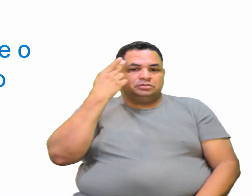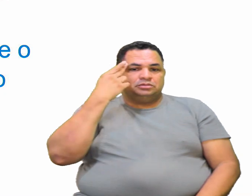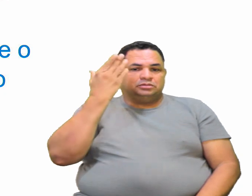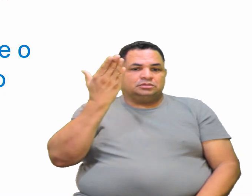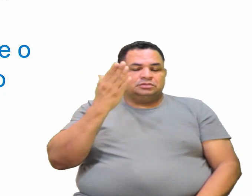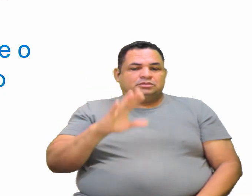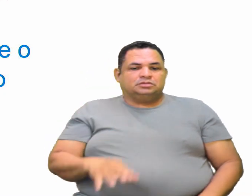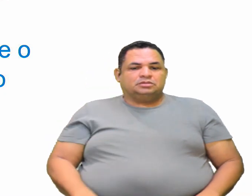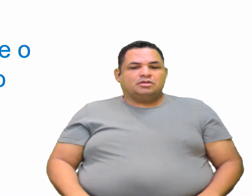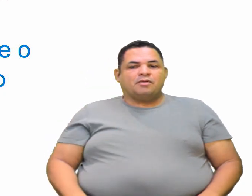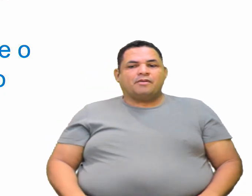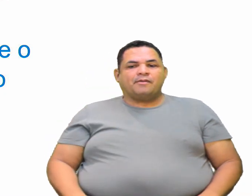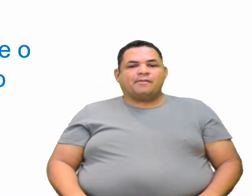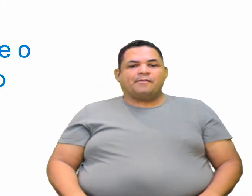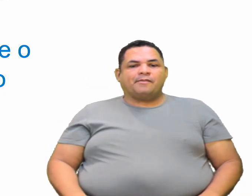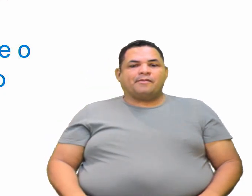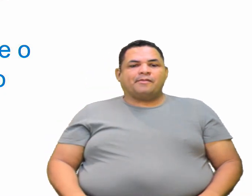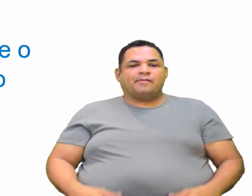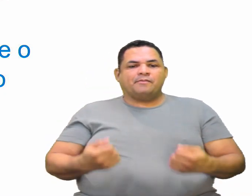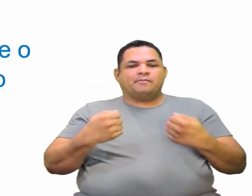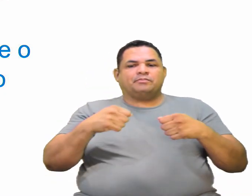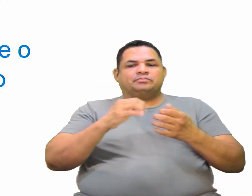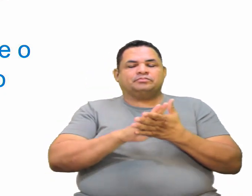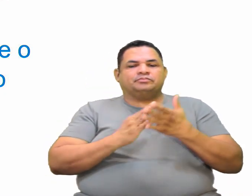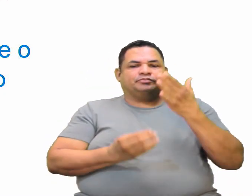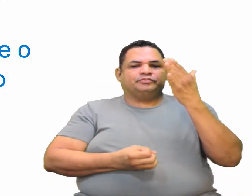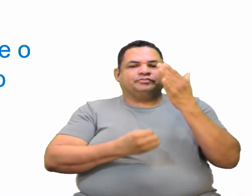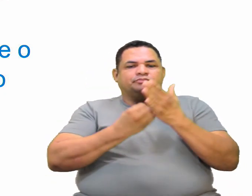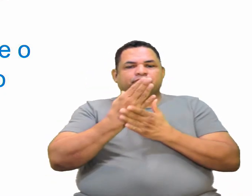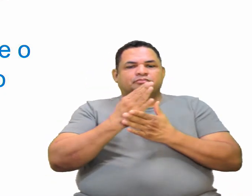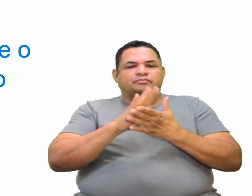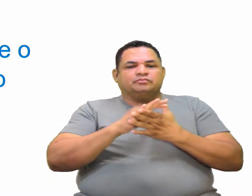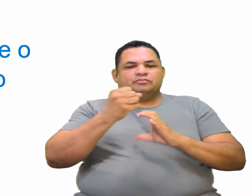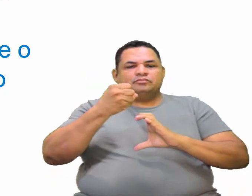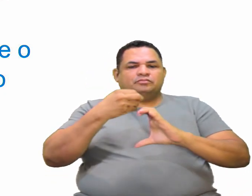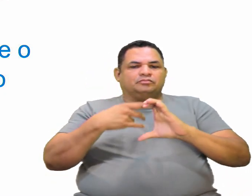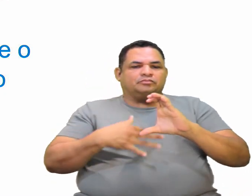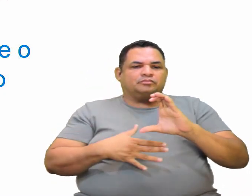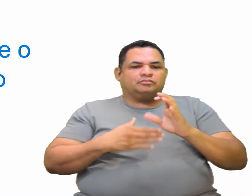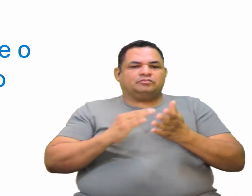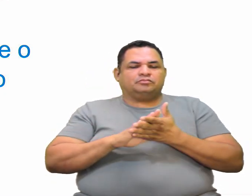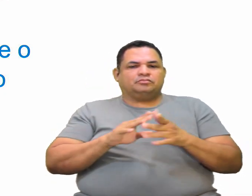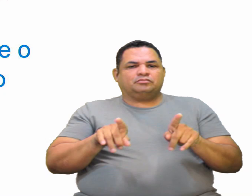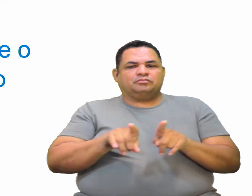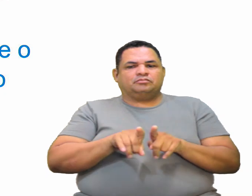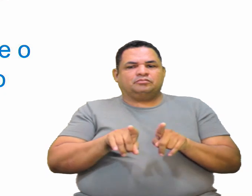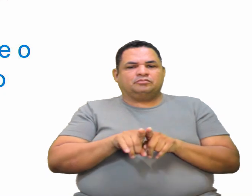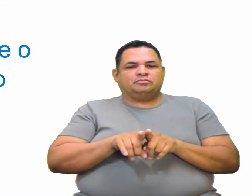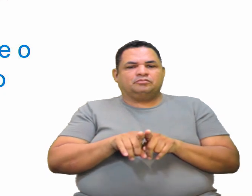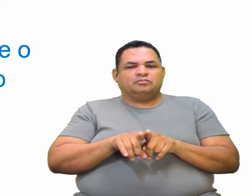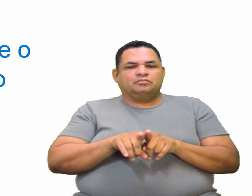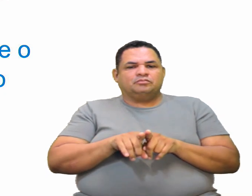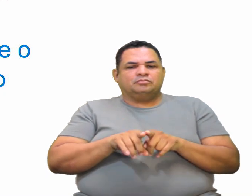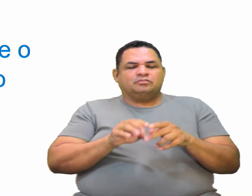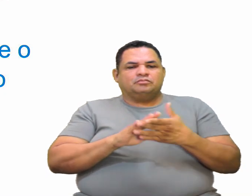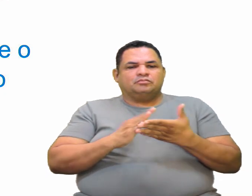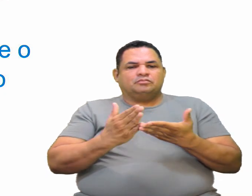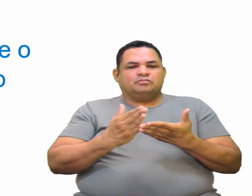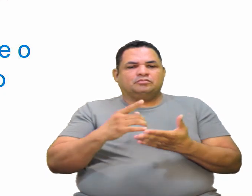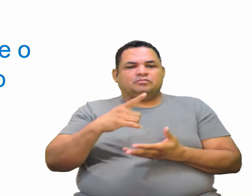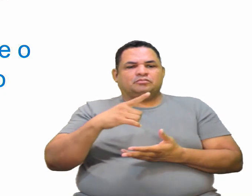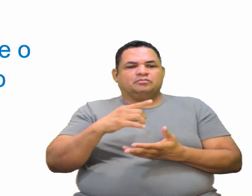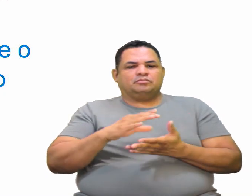lógico, através da mutação, pode sim surgir uma nova característica e, de acordo, né, com essa nova